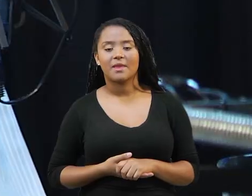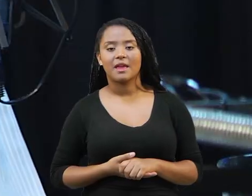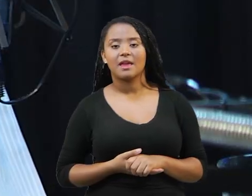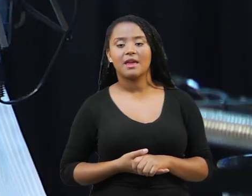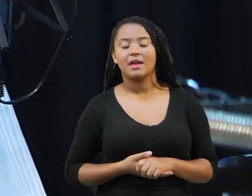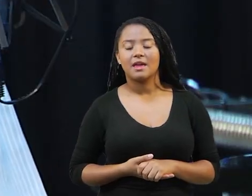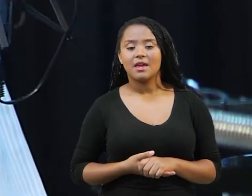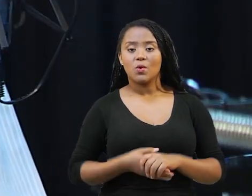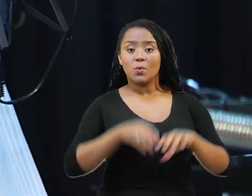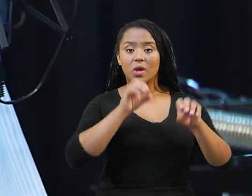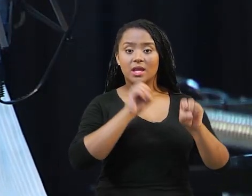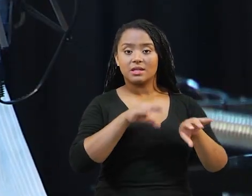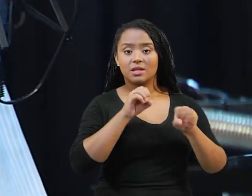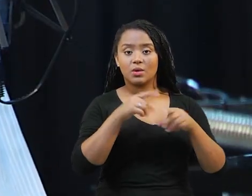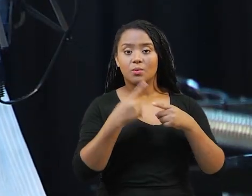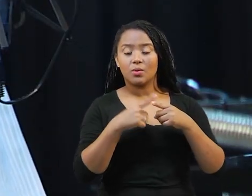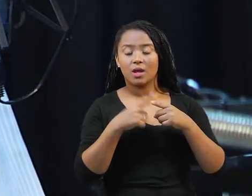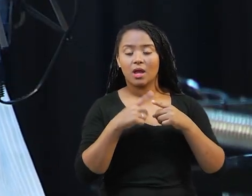de